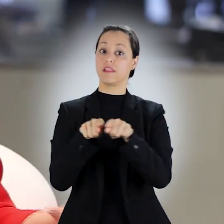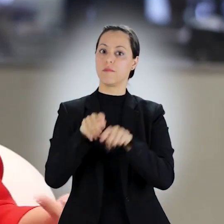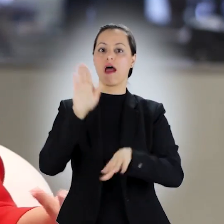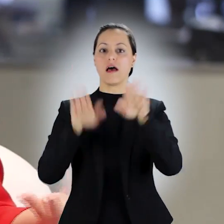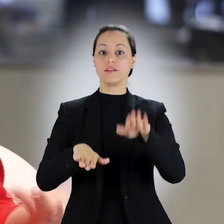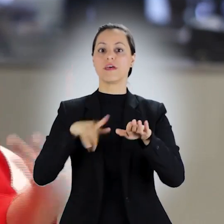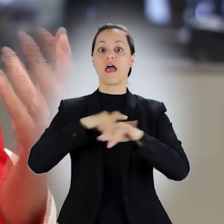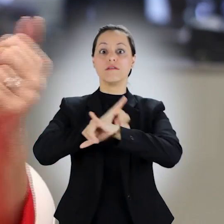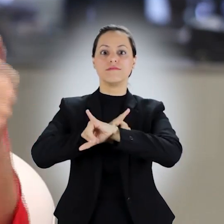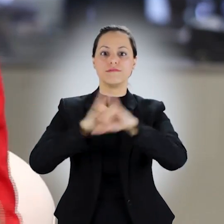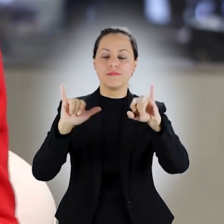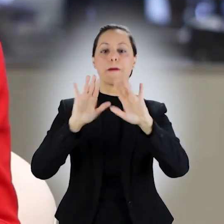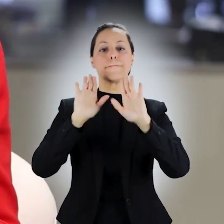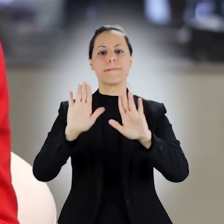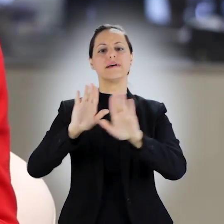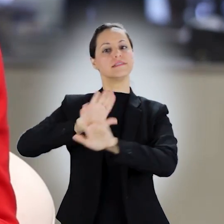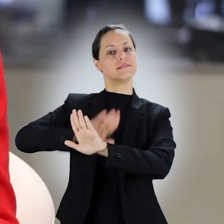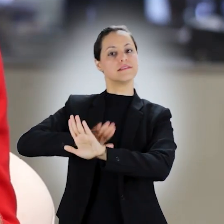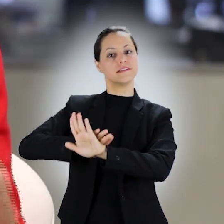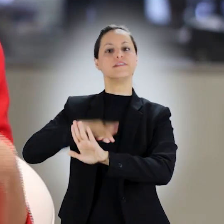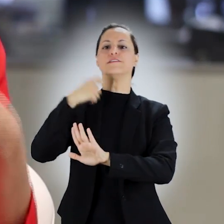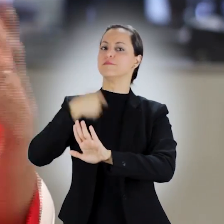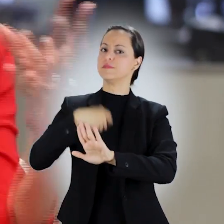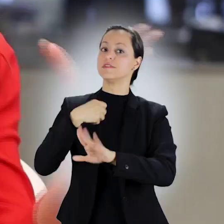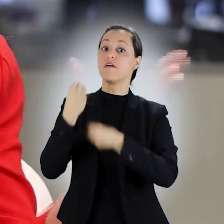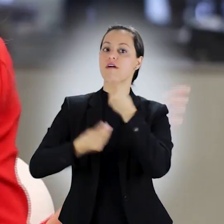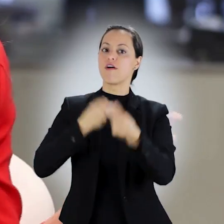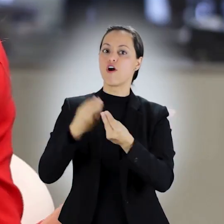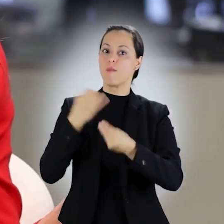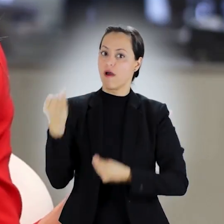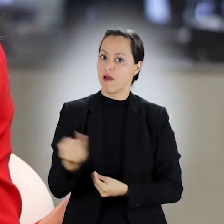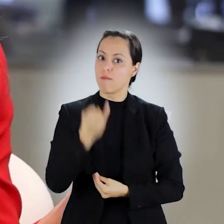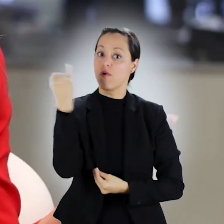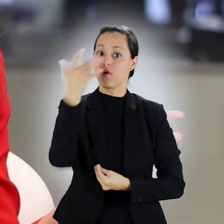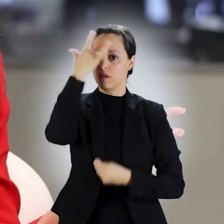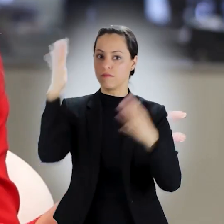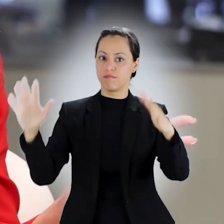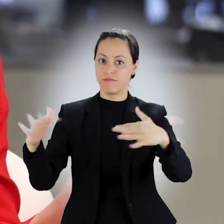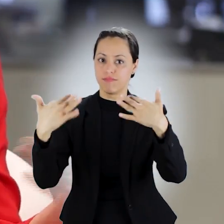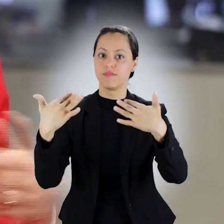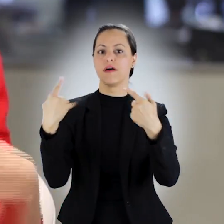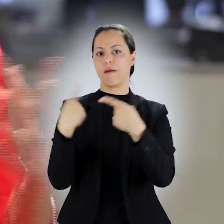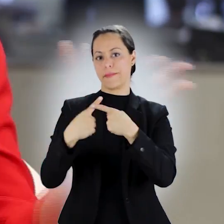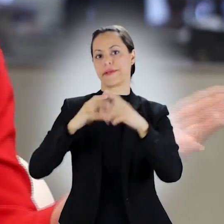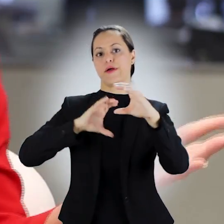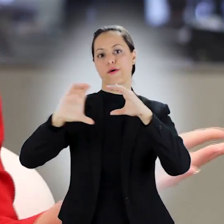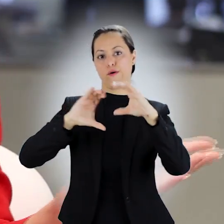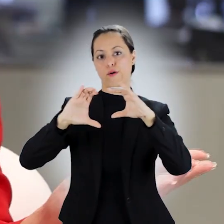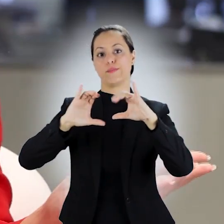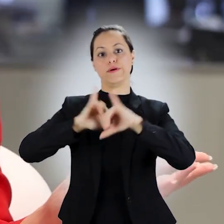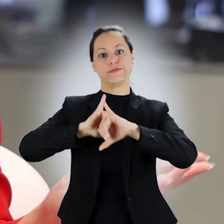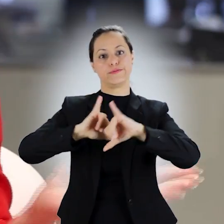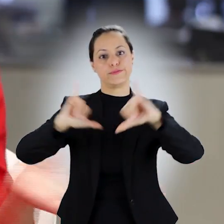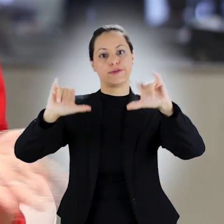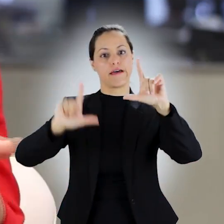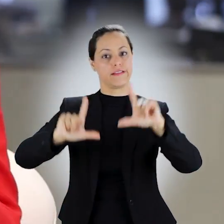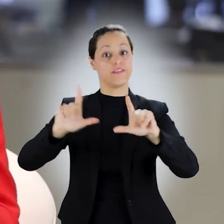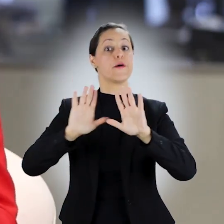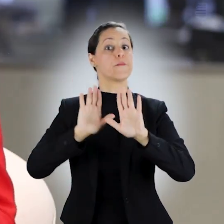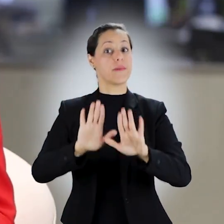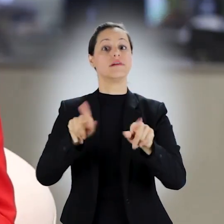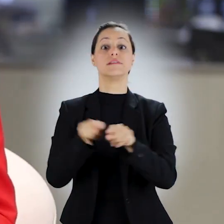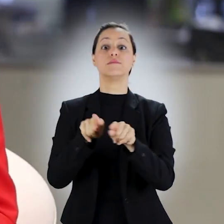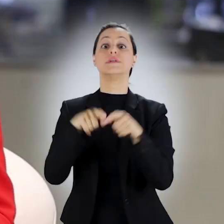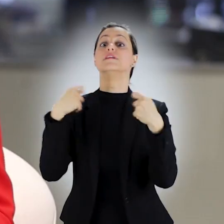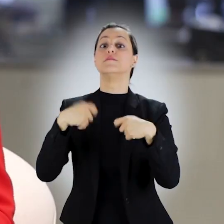reportar fatos, mas ao mesmo tempo eles precisam ter relevância pro público, porque é um meio de comunicação, ele é para todos, mas só